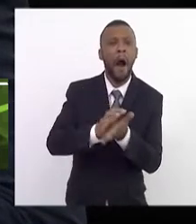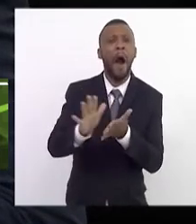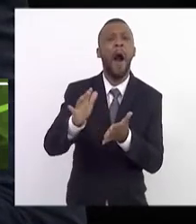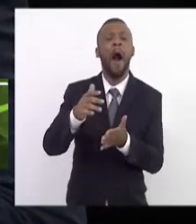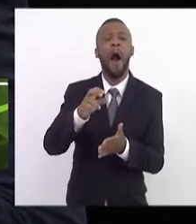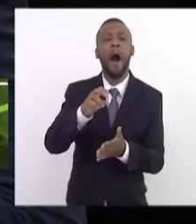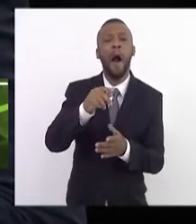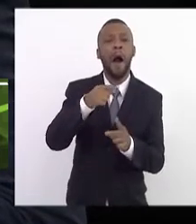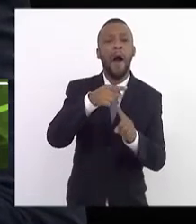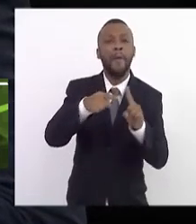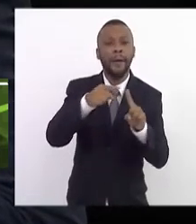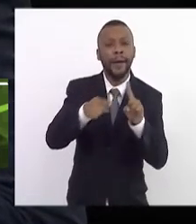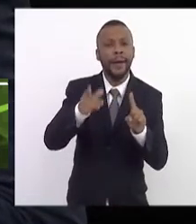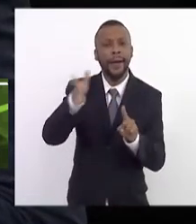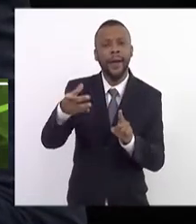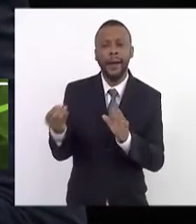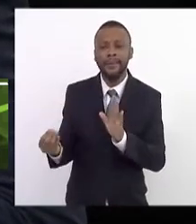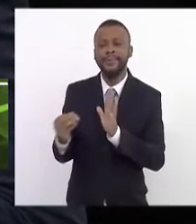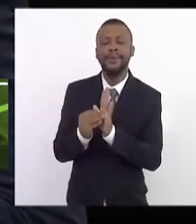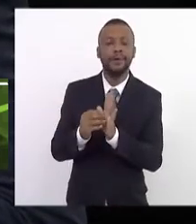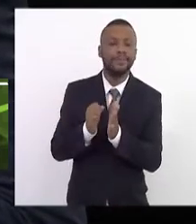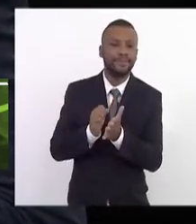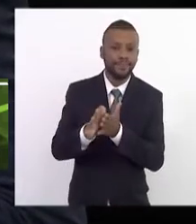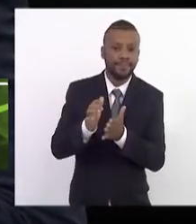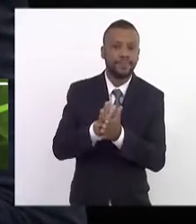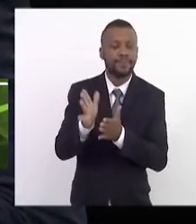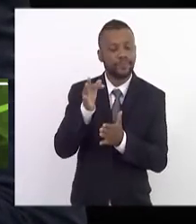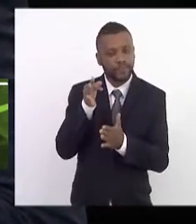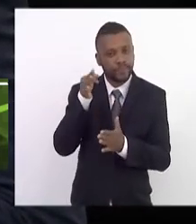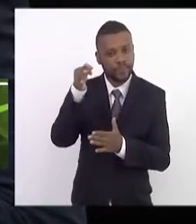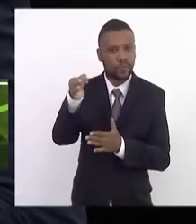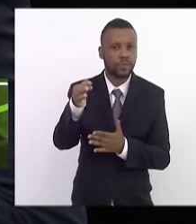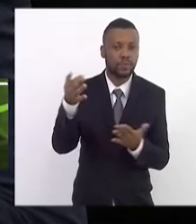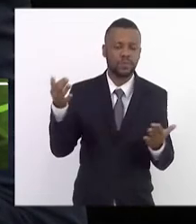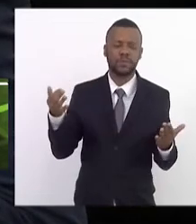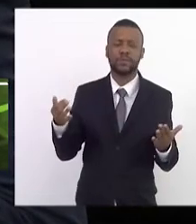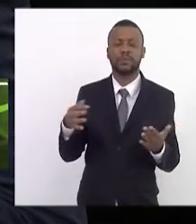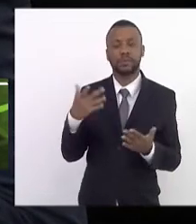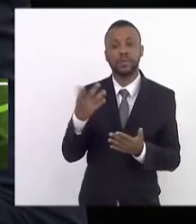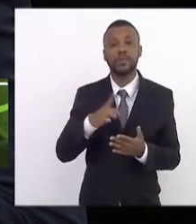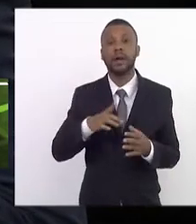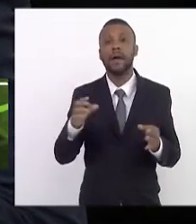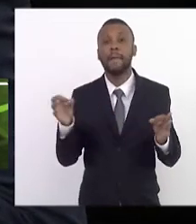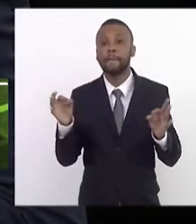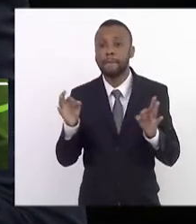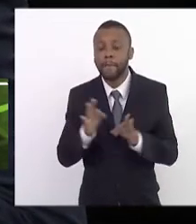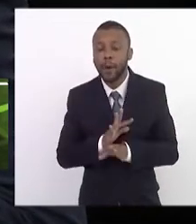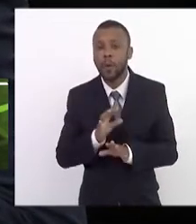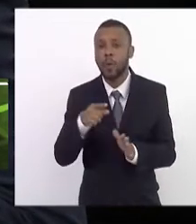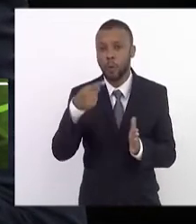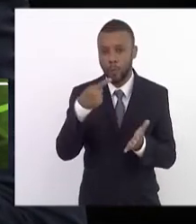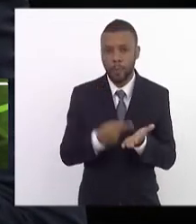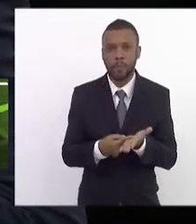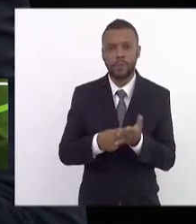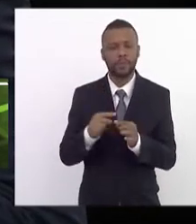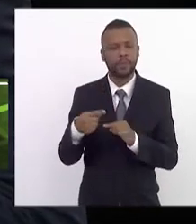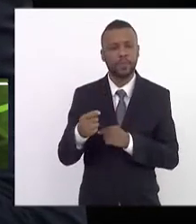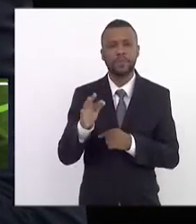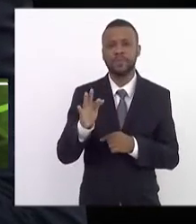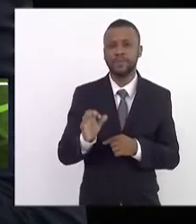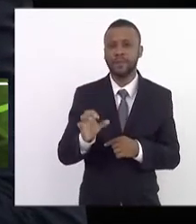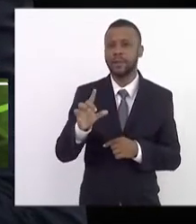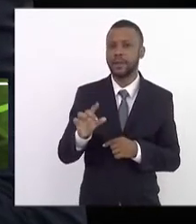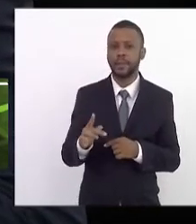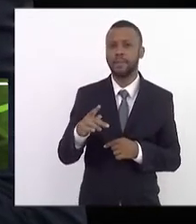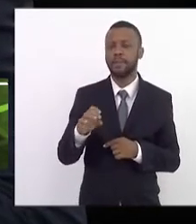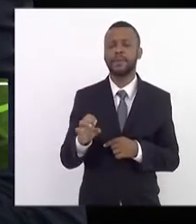já está provisionado. Né? Isso até agora o que já está comprometido. Depois o Felipe traz um pouco mais dos números,